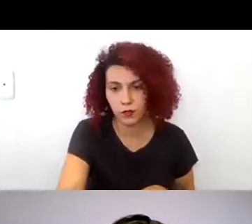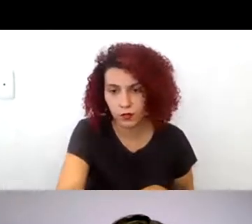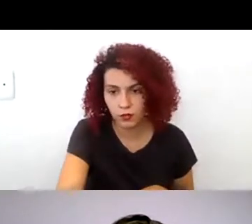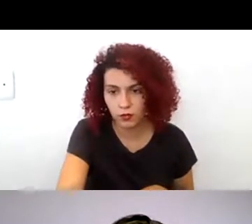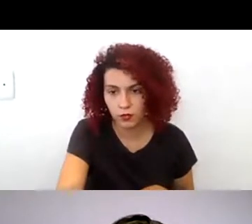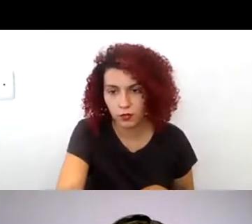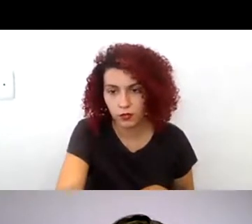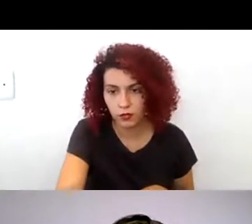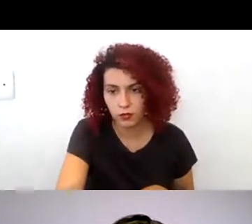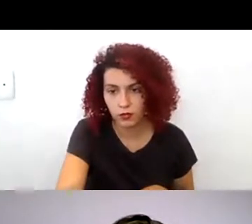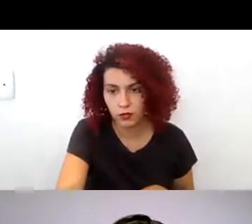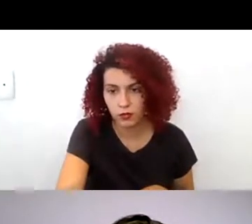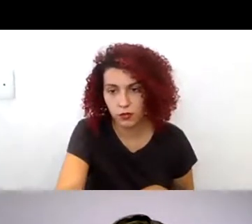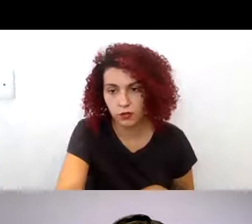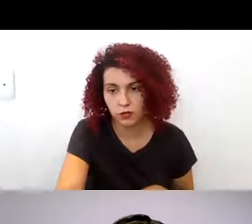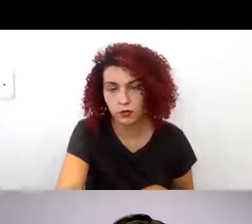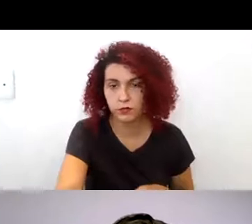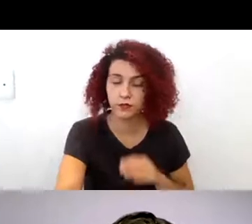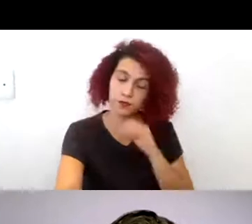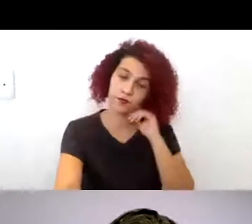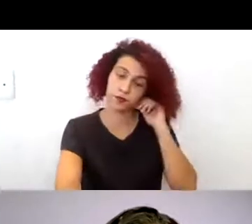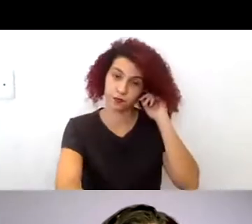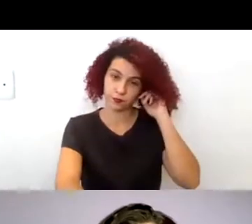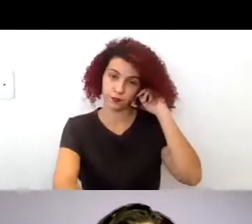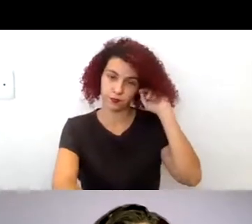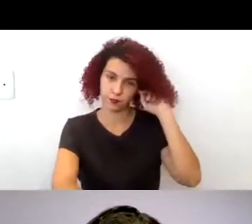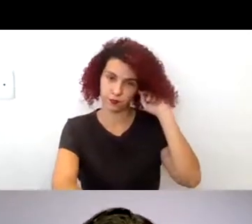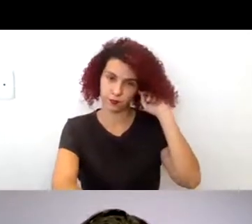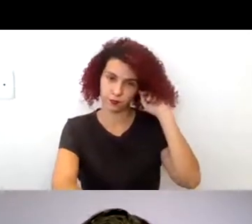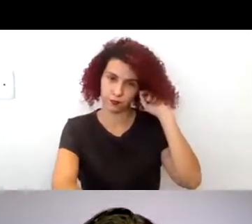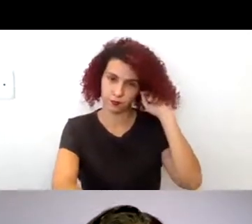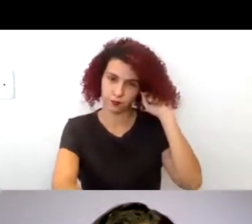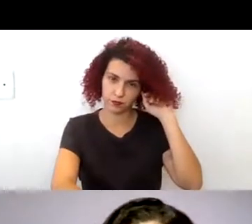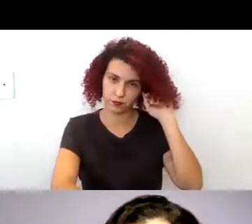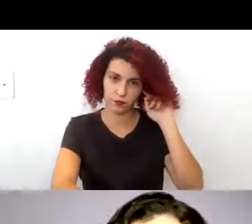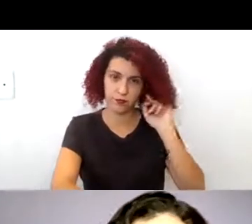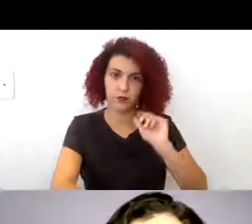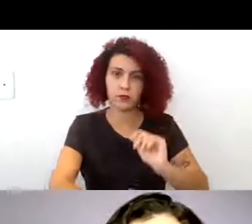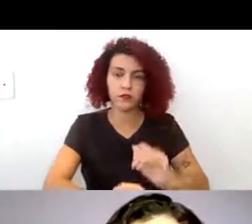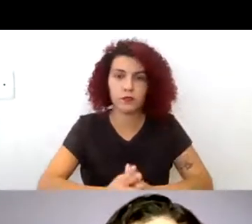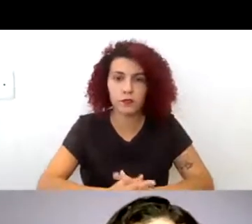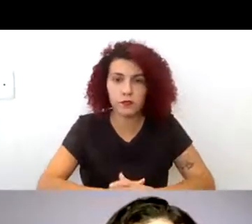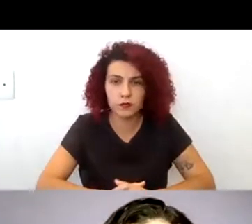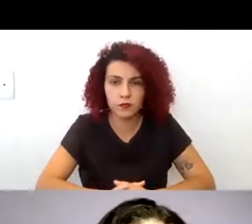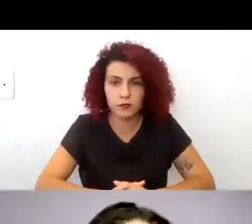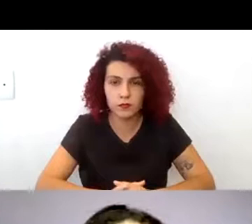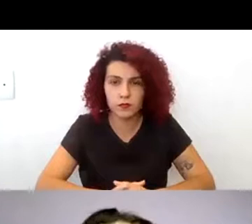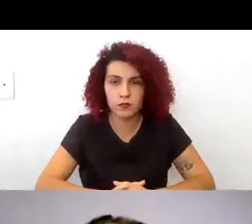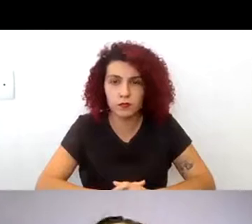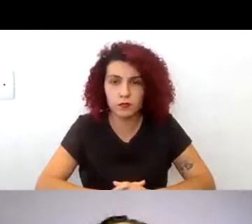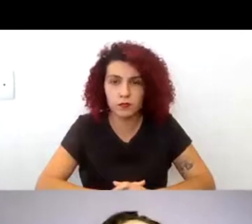é só um exemplo né gente for para cada um estudar a história do seu fizeram o grupo do WhatsApp que legal e